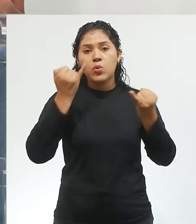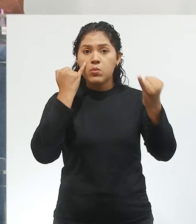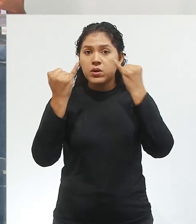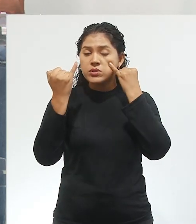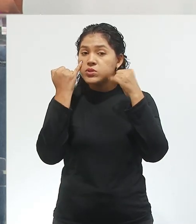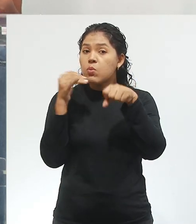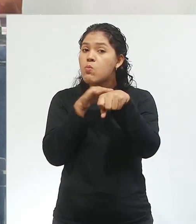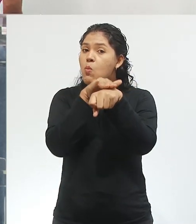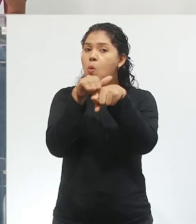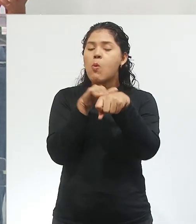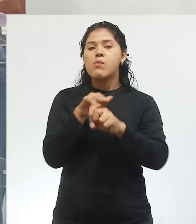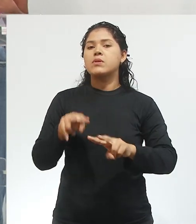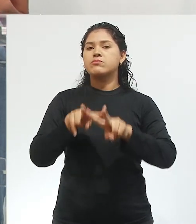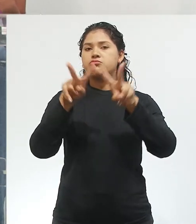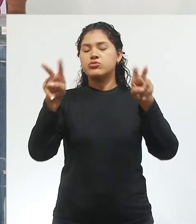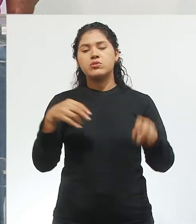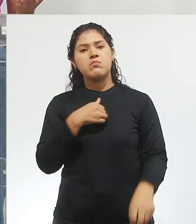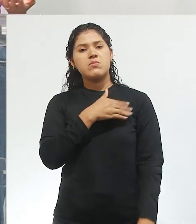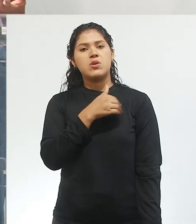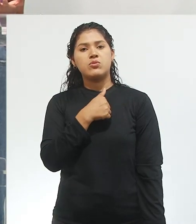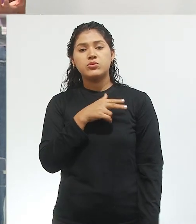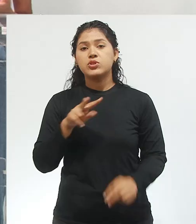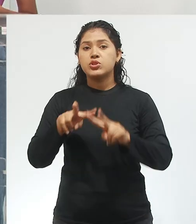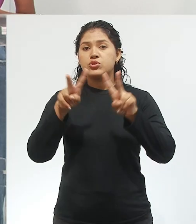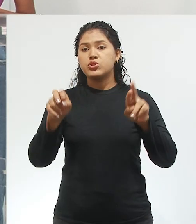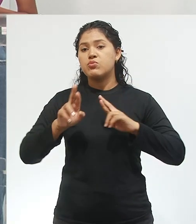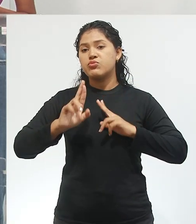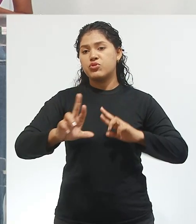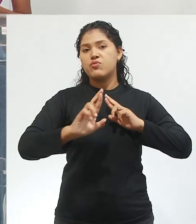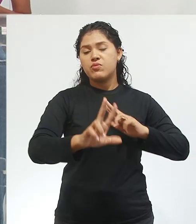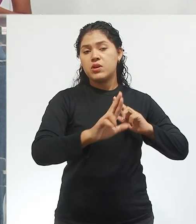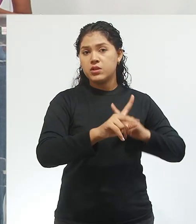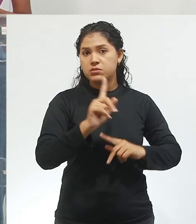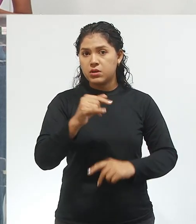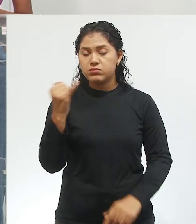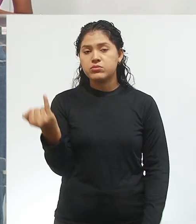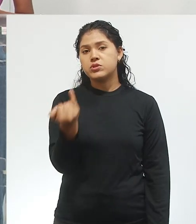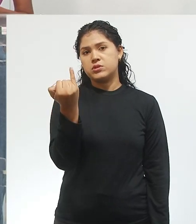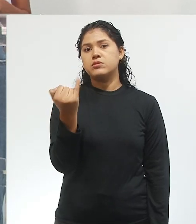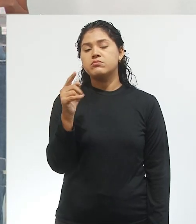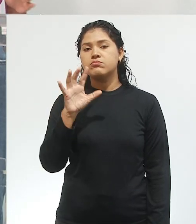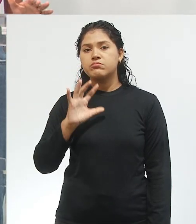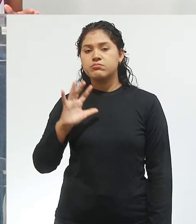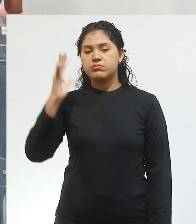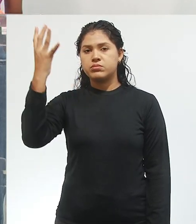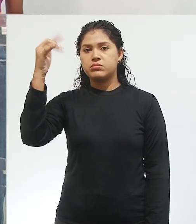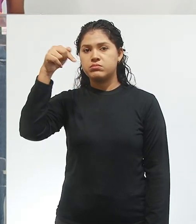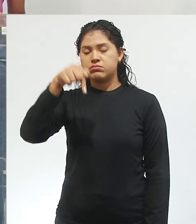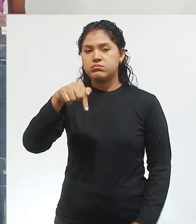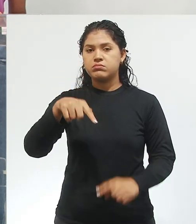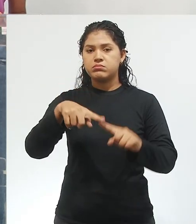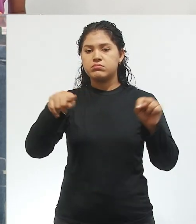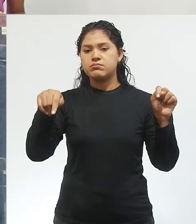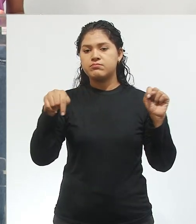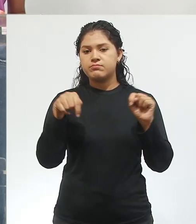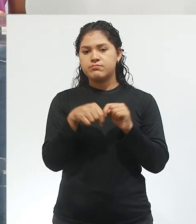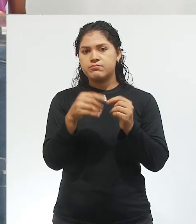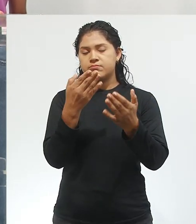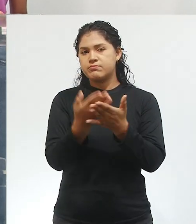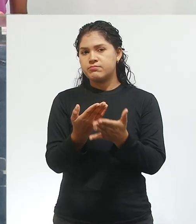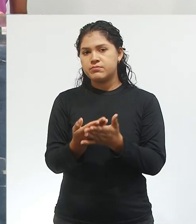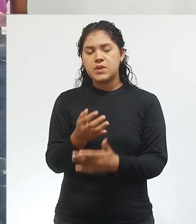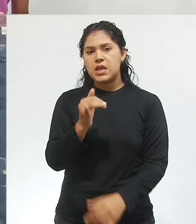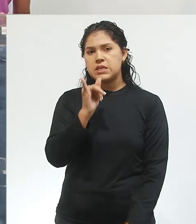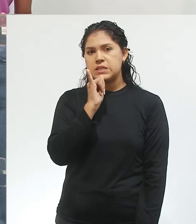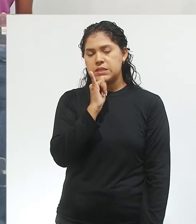forma de enxergar o mundo e de reconhecer as diferenças seja possível. Então, uma coisa,